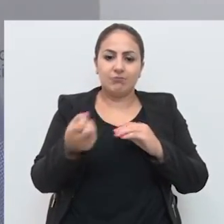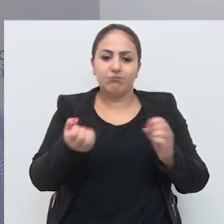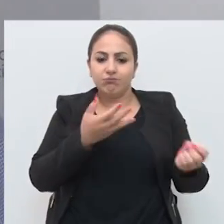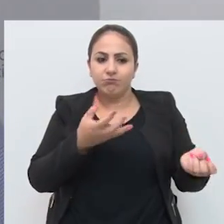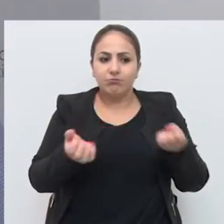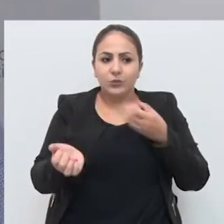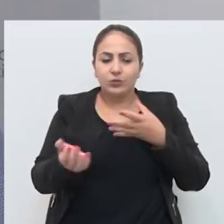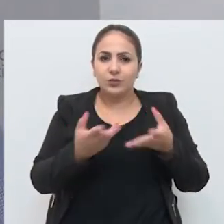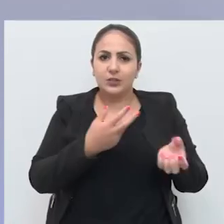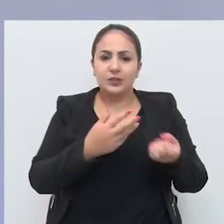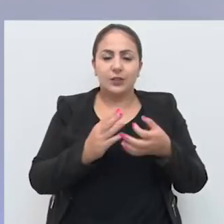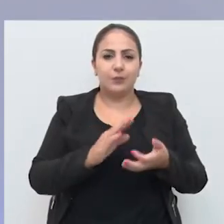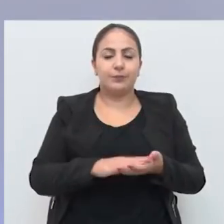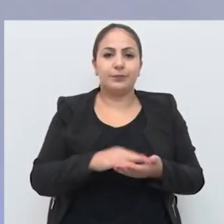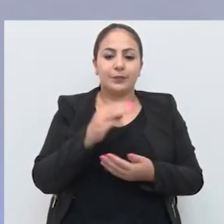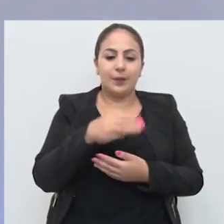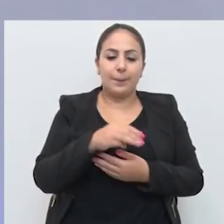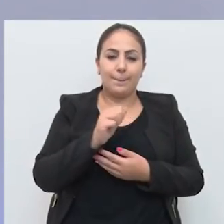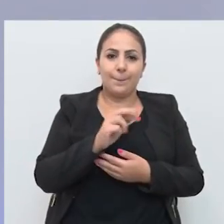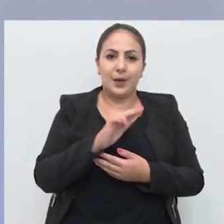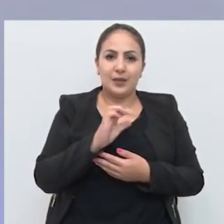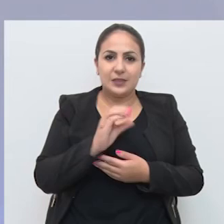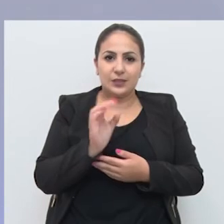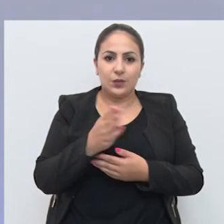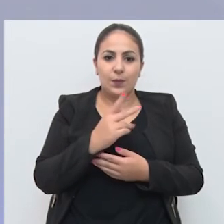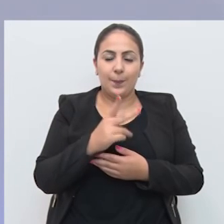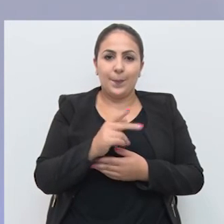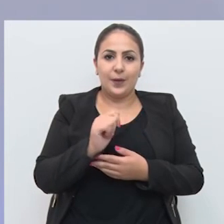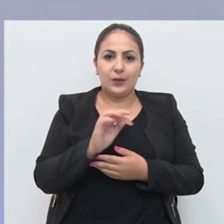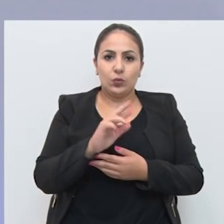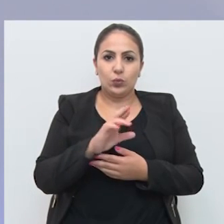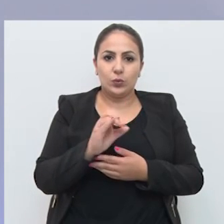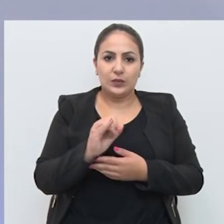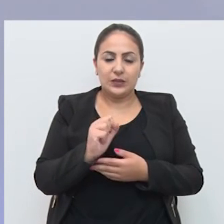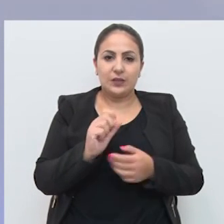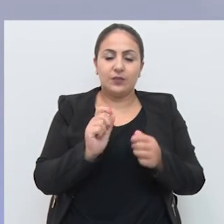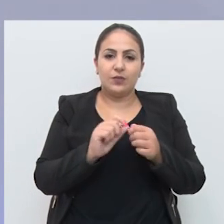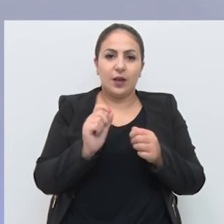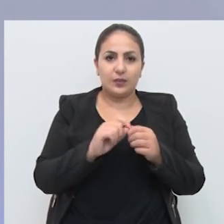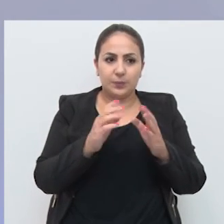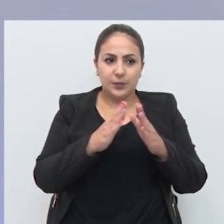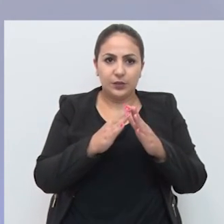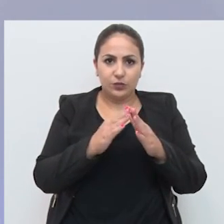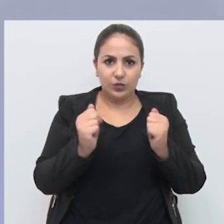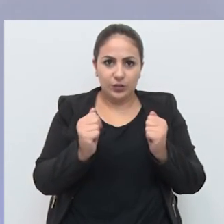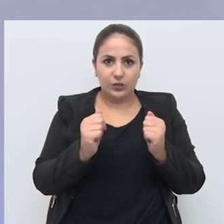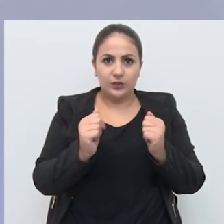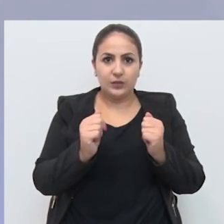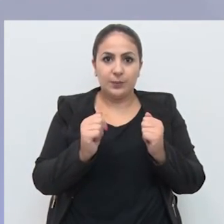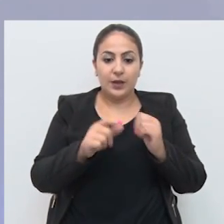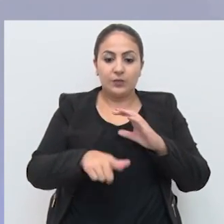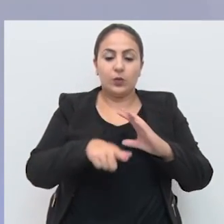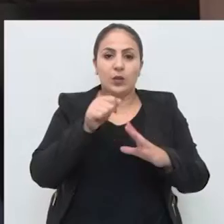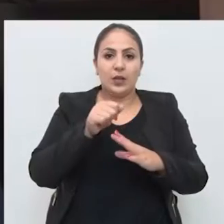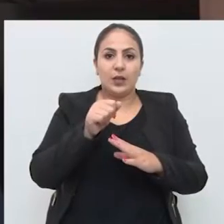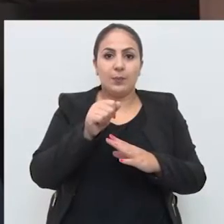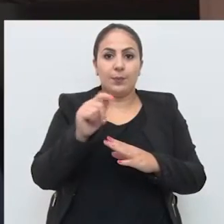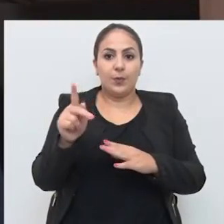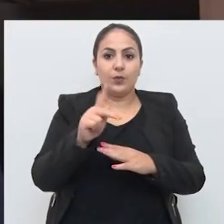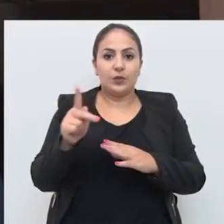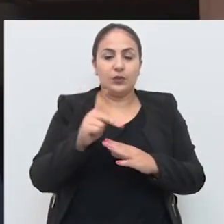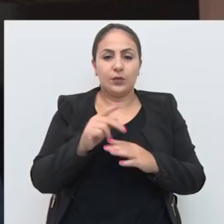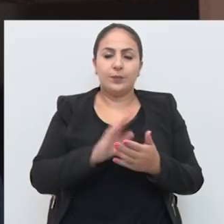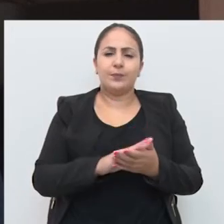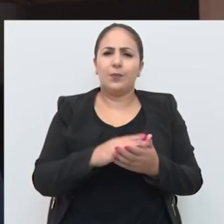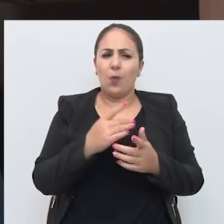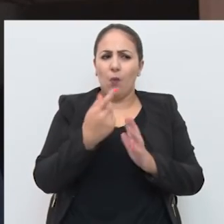essa modernização. Márcio Patucci encaminha pedido de informações sobre a nomeação de professores. Esse concurso,